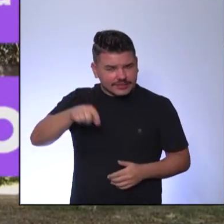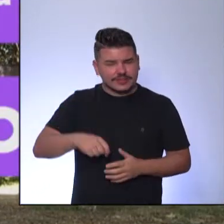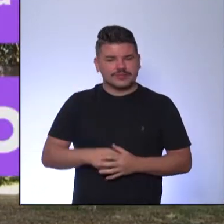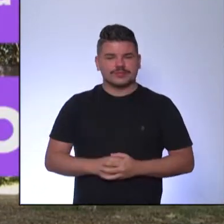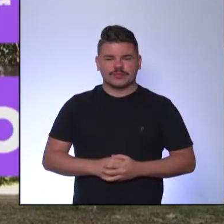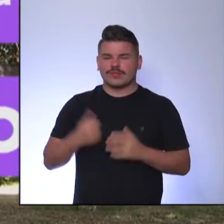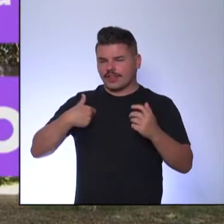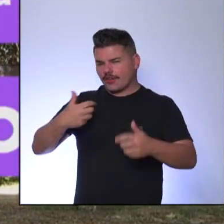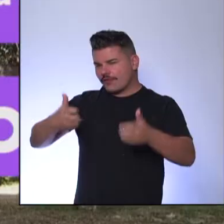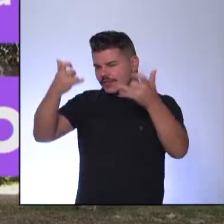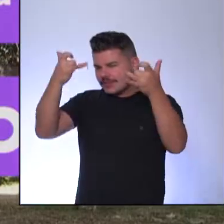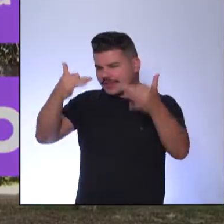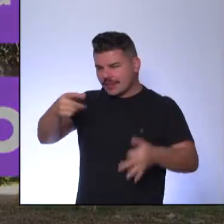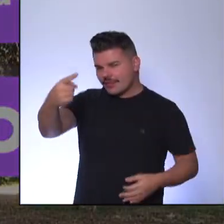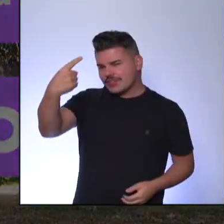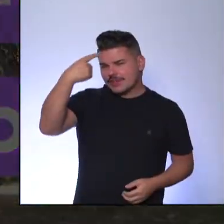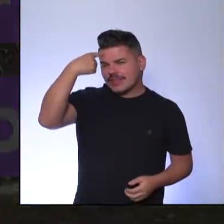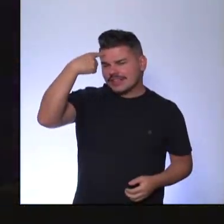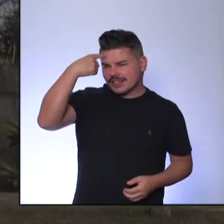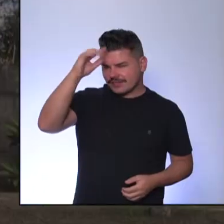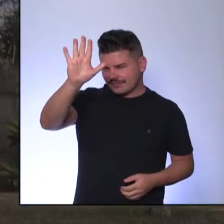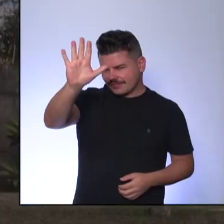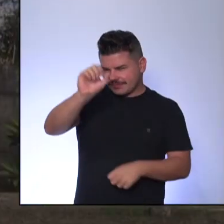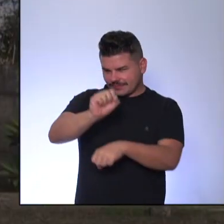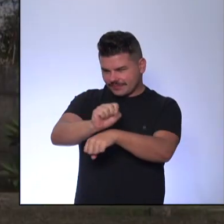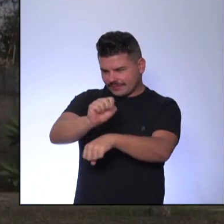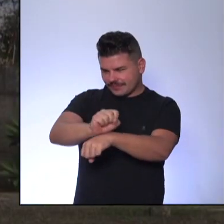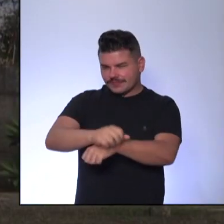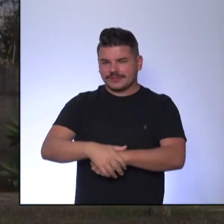Vou dar um tempinho para você pensar.